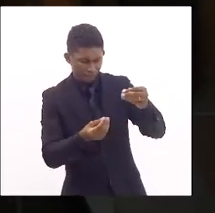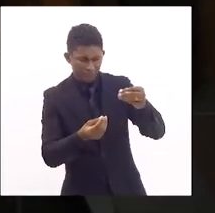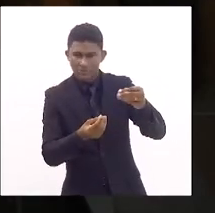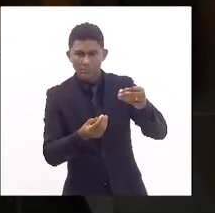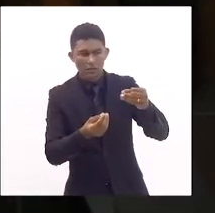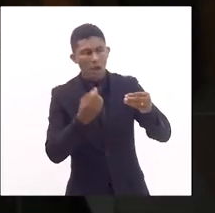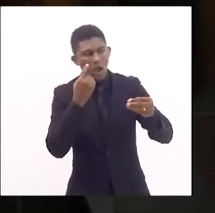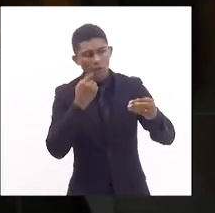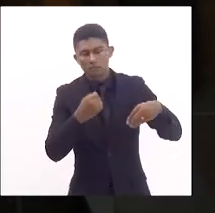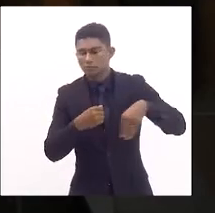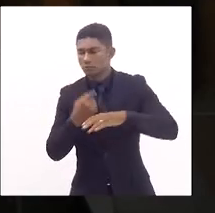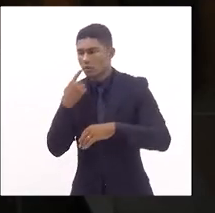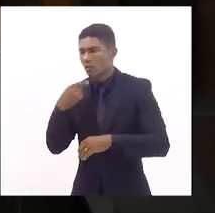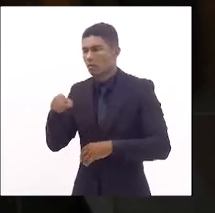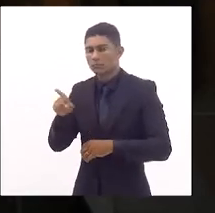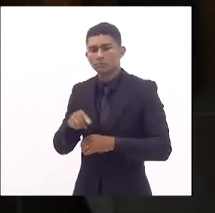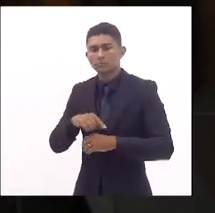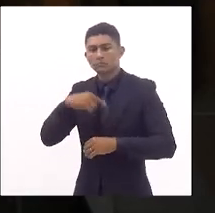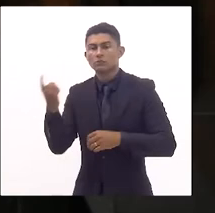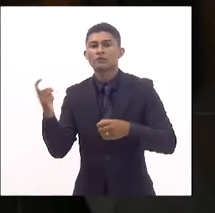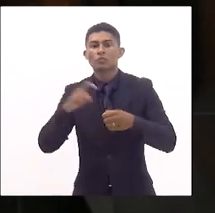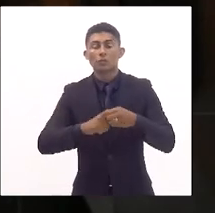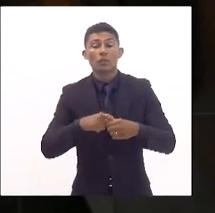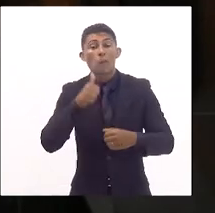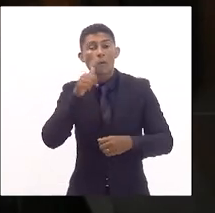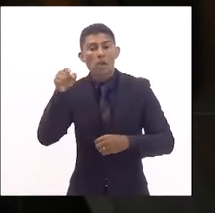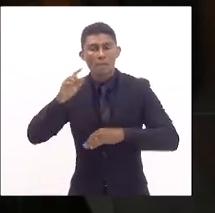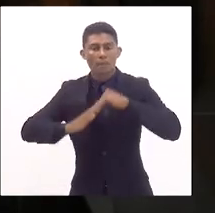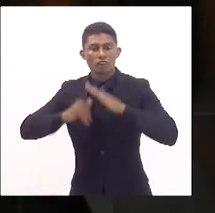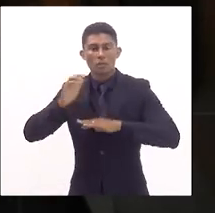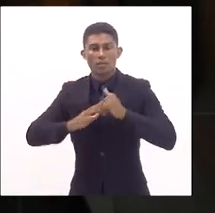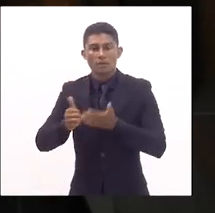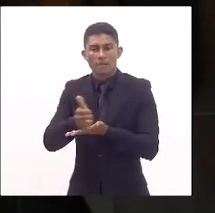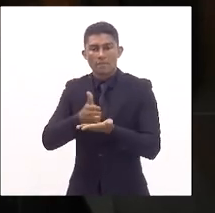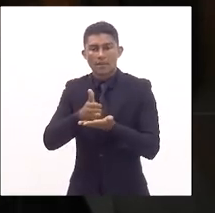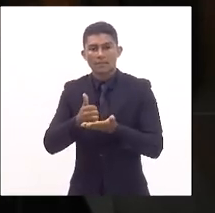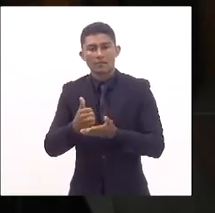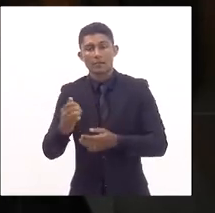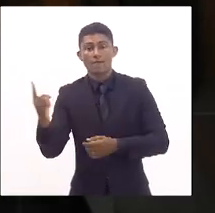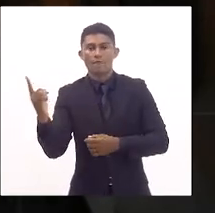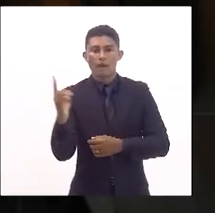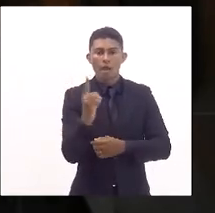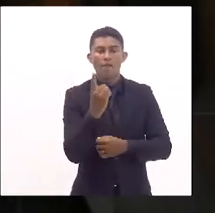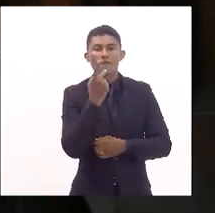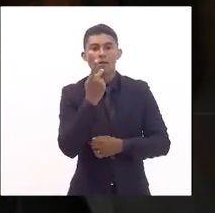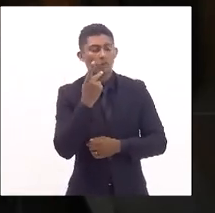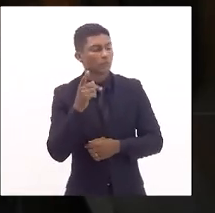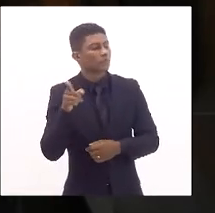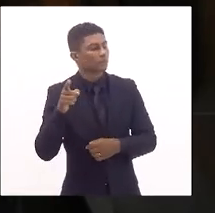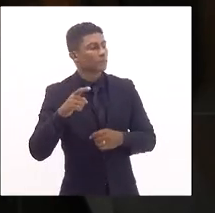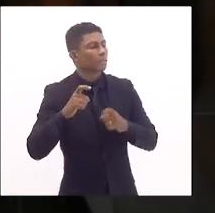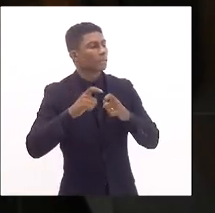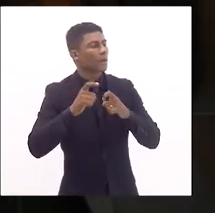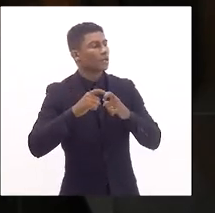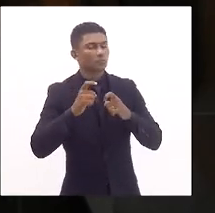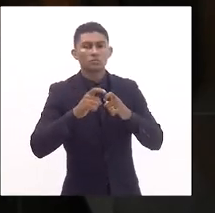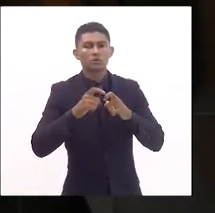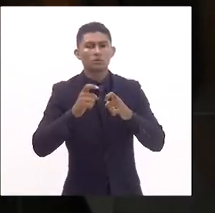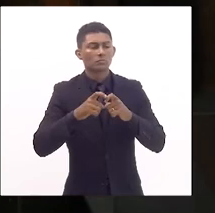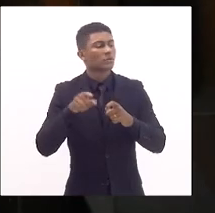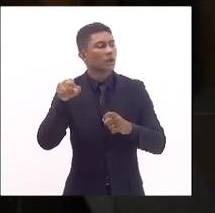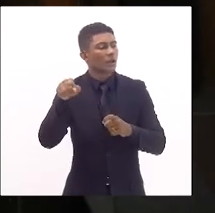conhecer lá para dentro voltou início surgiu a farmacêutica dizendo que o médico hora ele que estudou muito